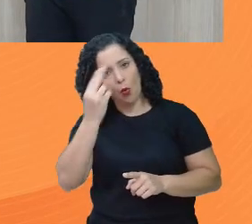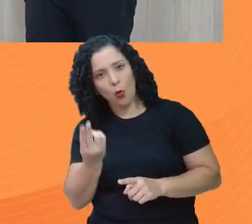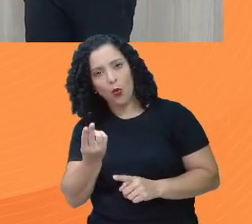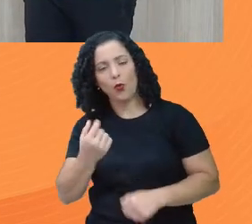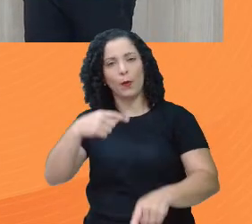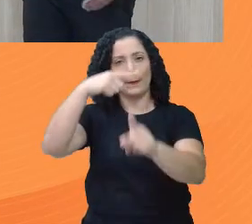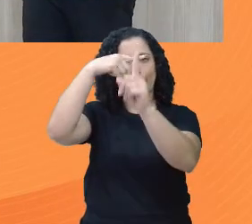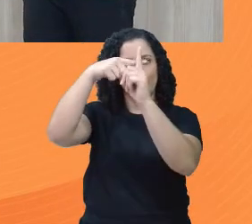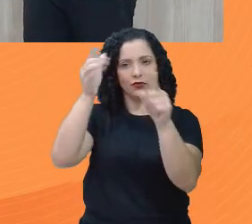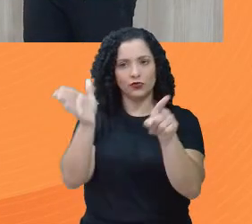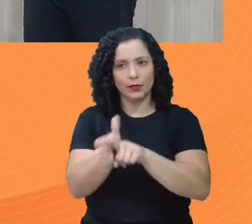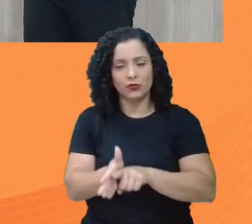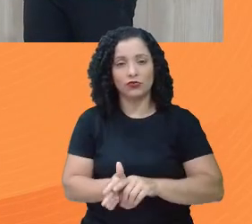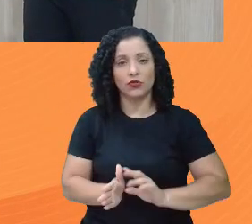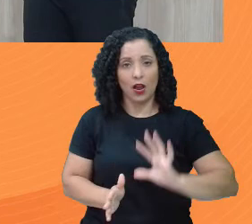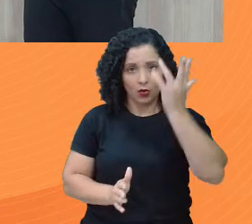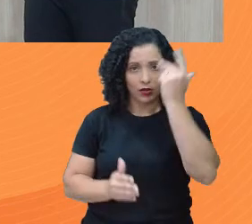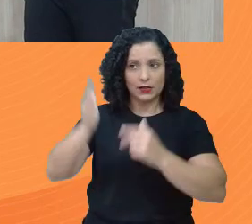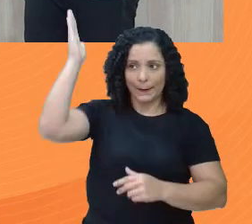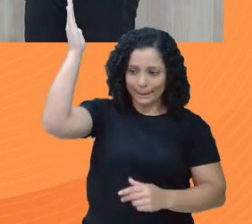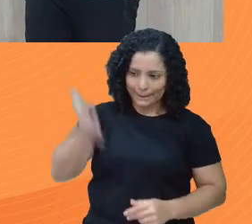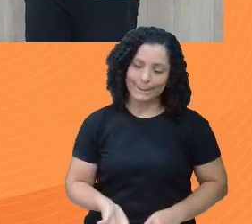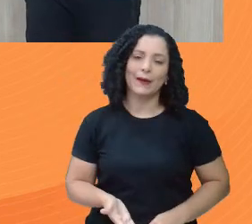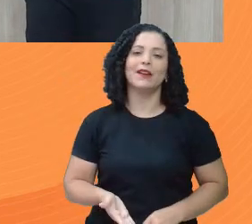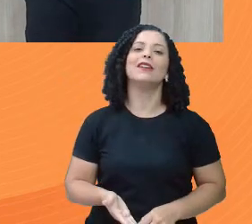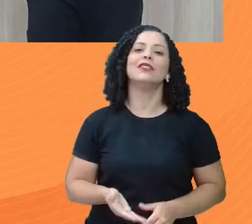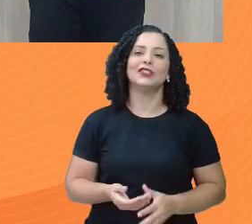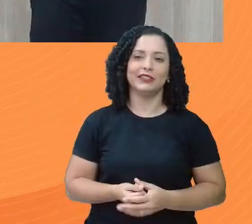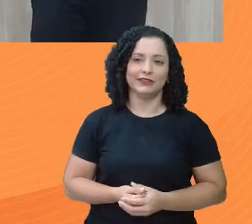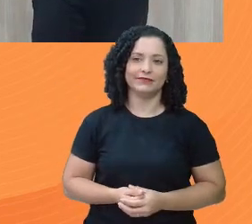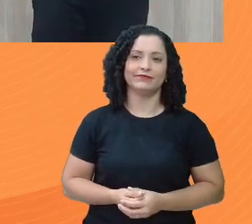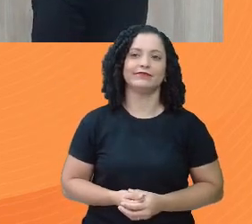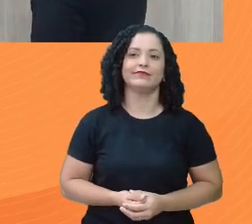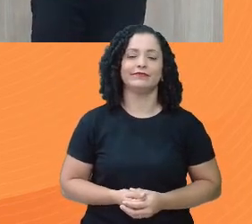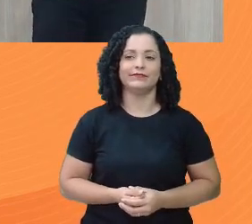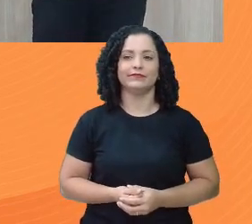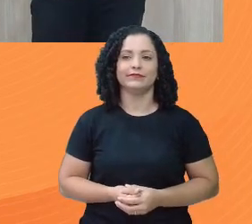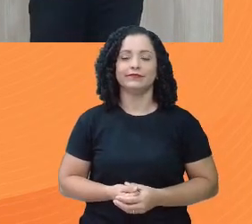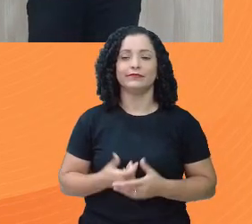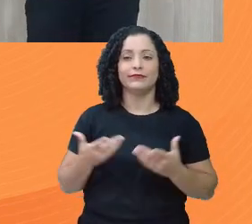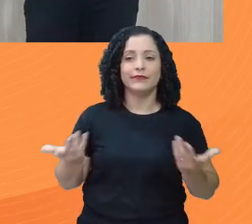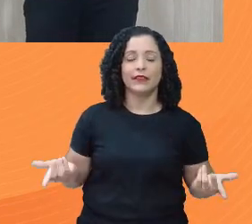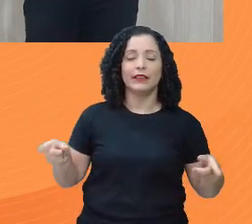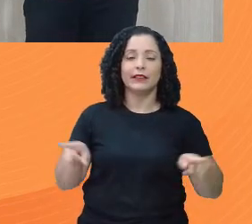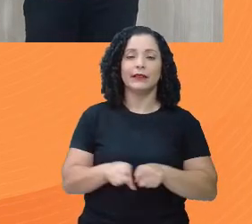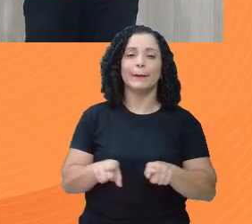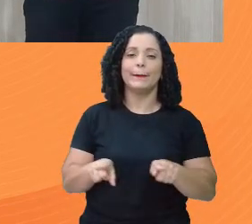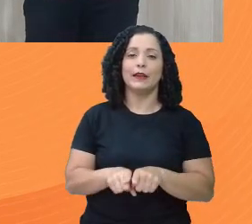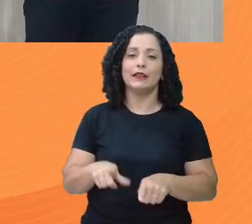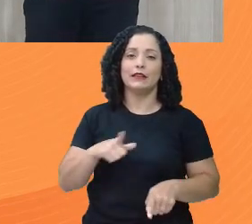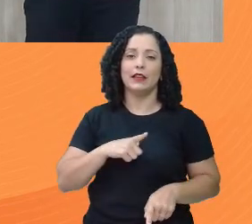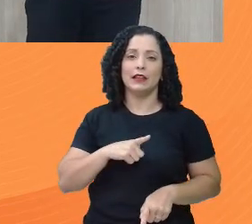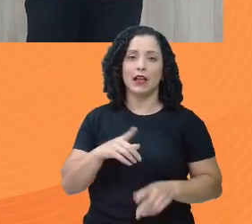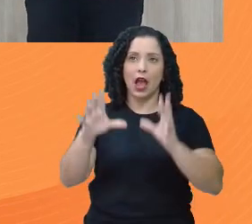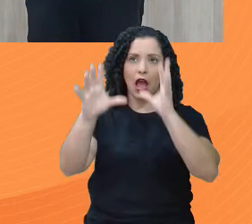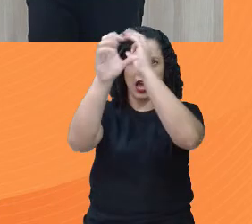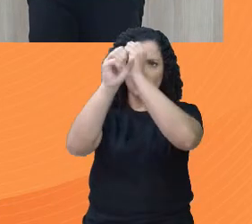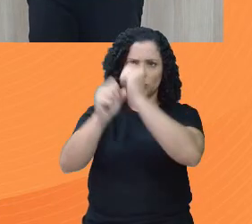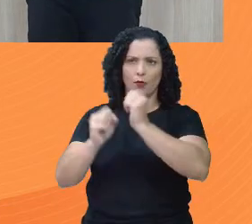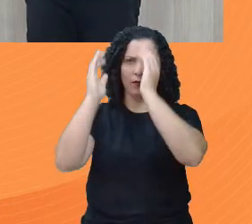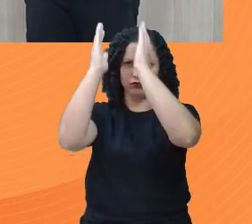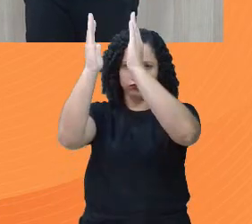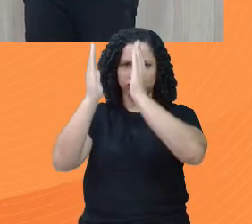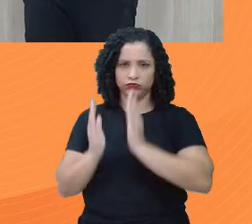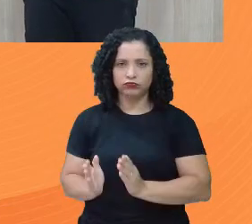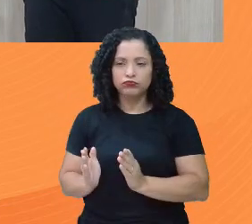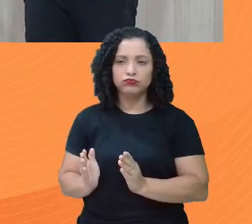pode cortar aí, ó. Então, eu cortei ali, certo? W com W, e lembra que estamos fazendo a soma na vertical. Então, eu vou